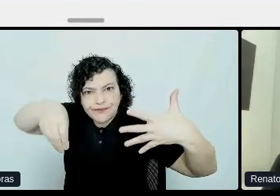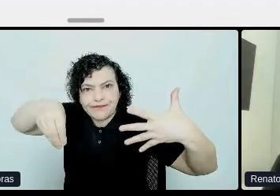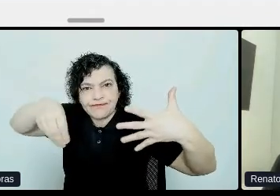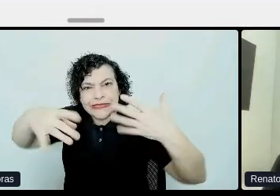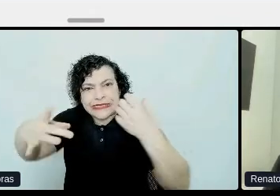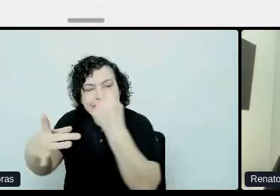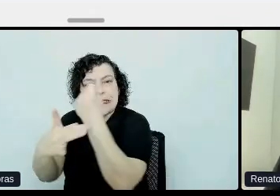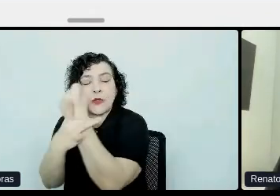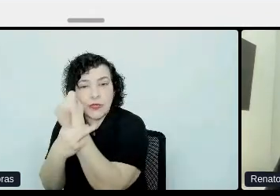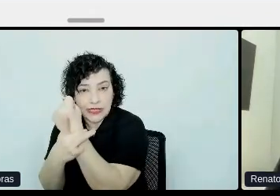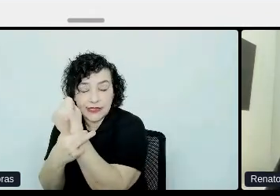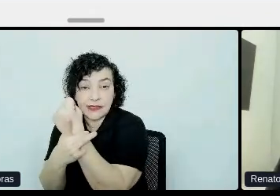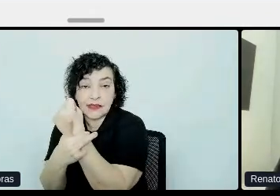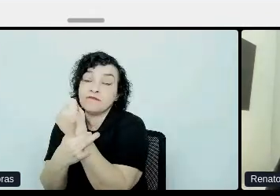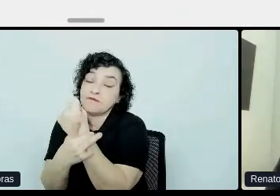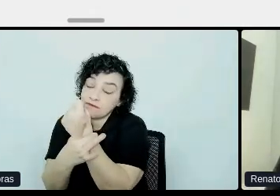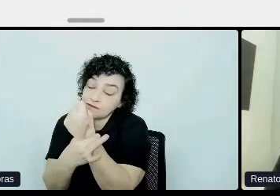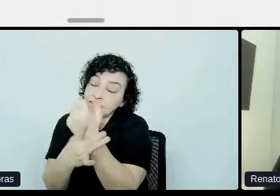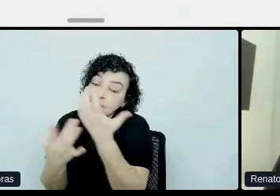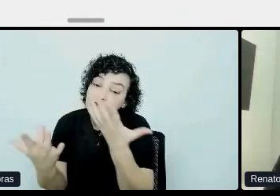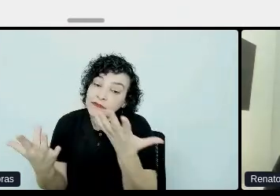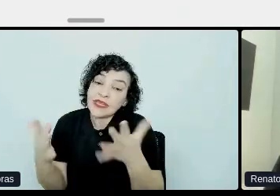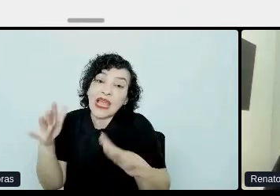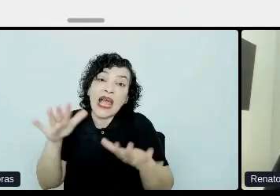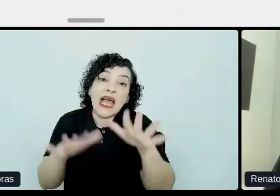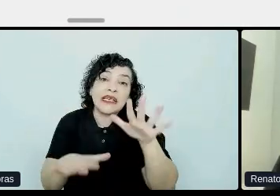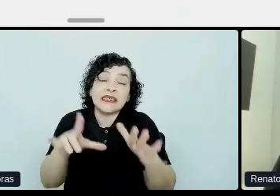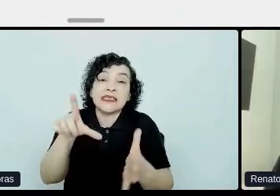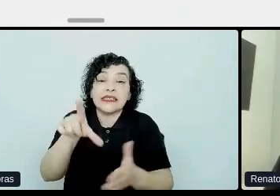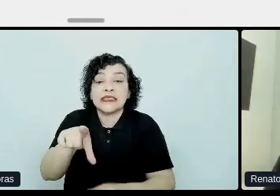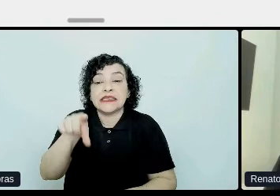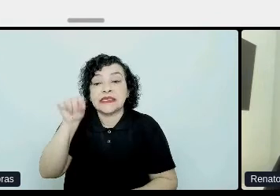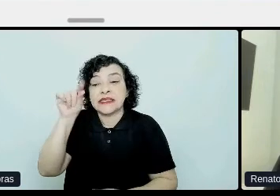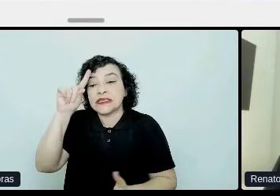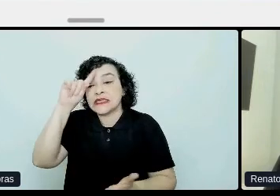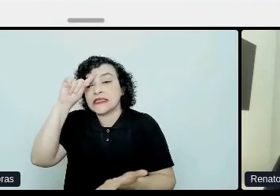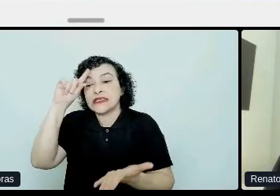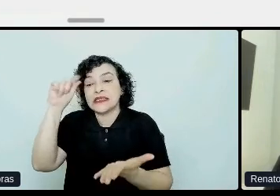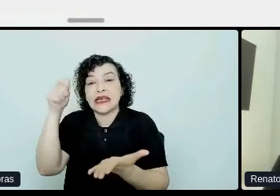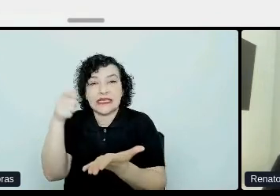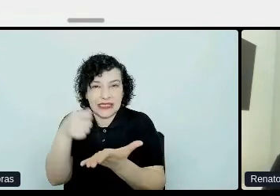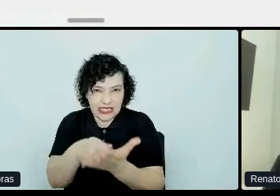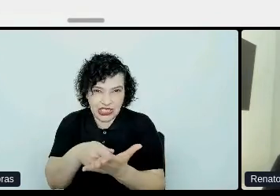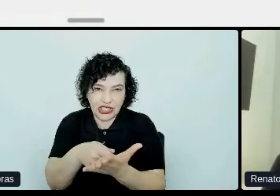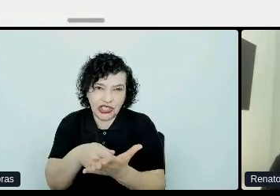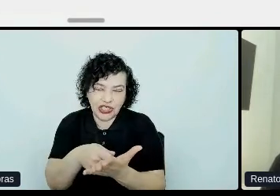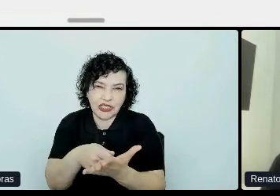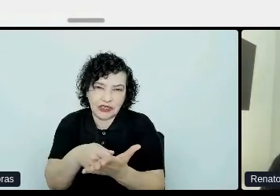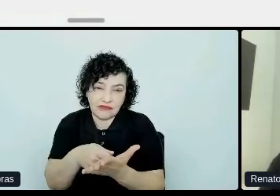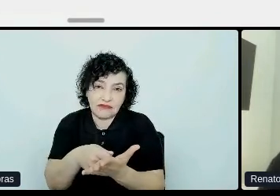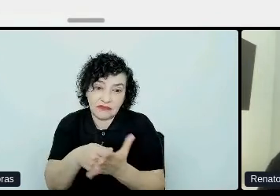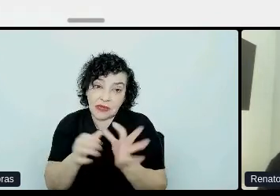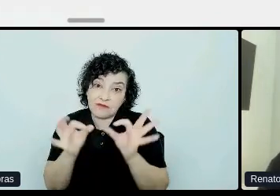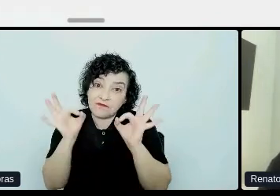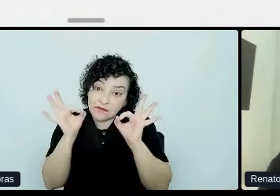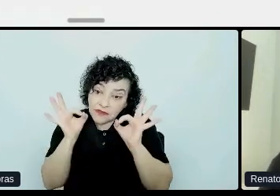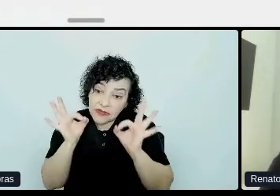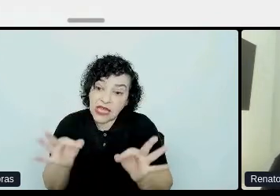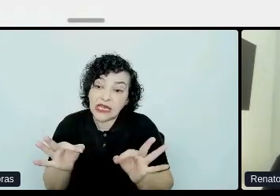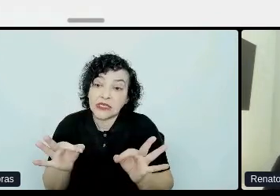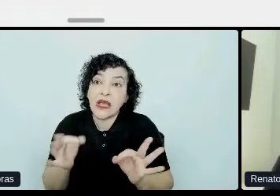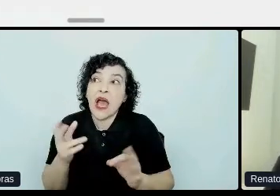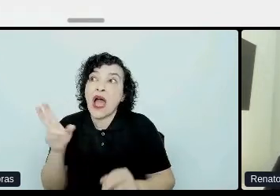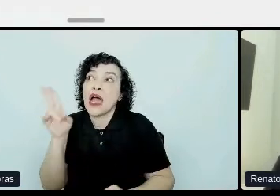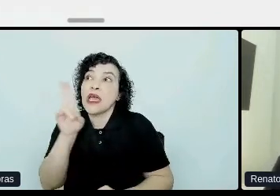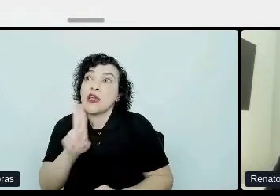né? Porque às vezes a gente faz uma escolha ali dentro uma escolha legalista, né? Tipo, eu vou usar essa